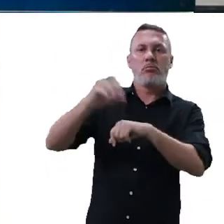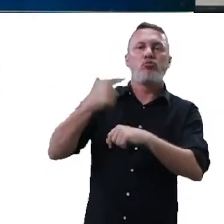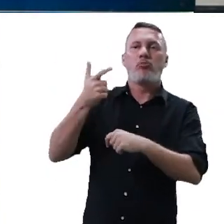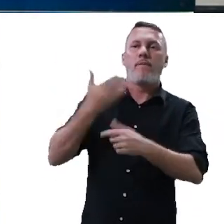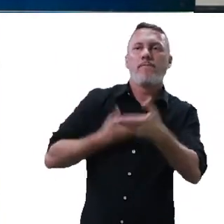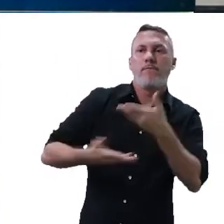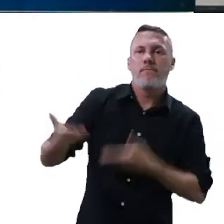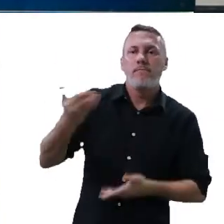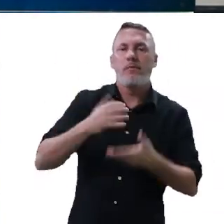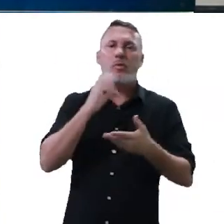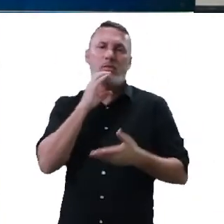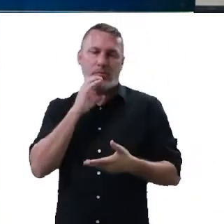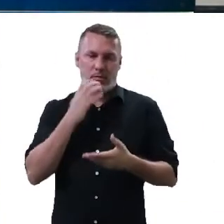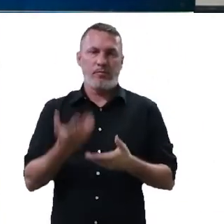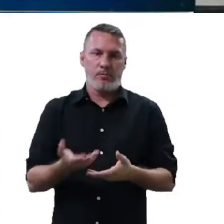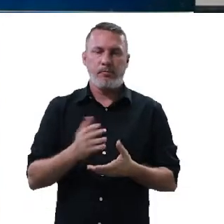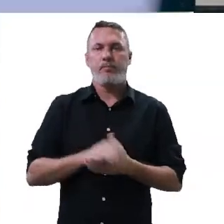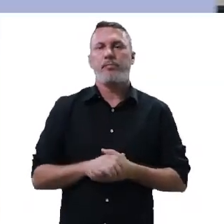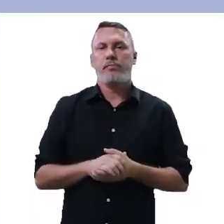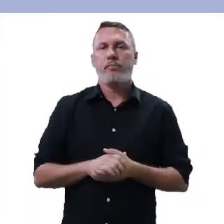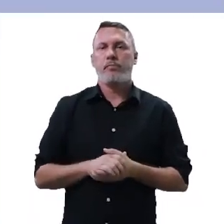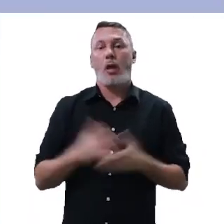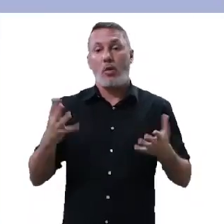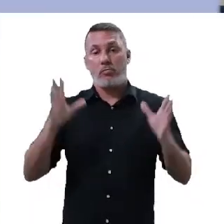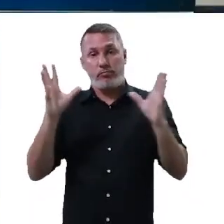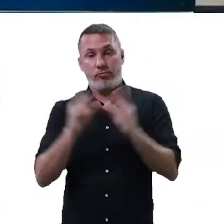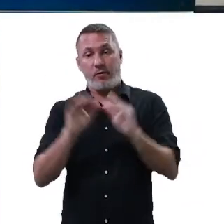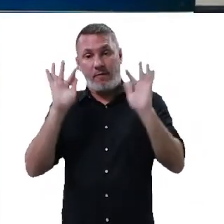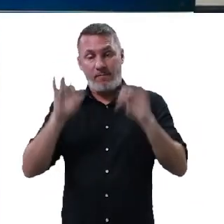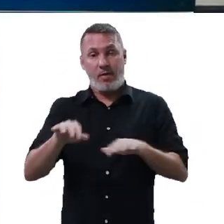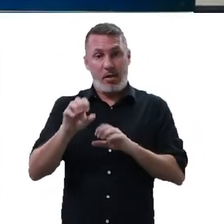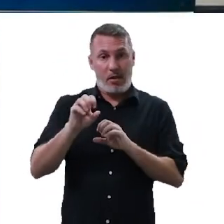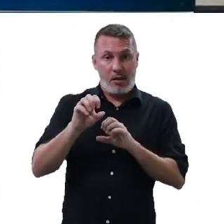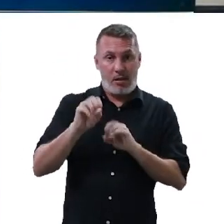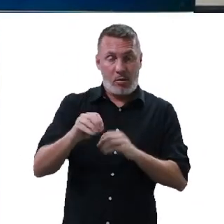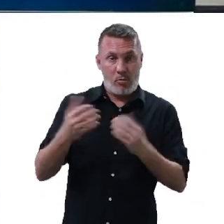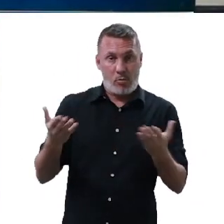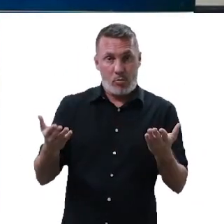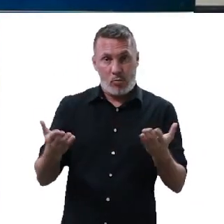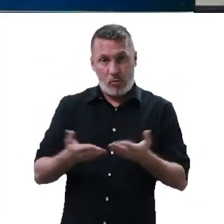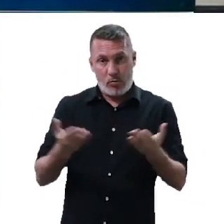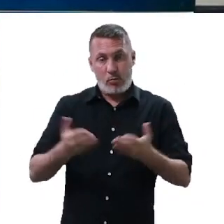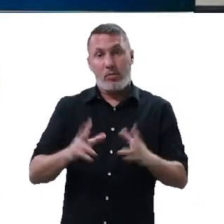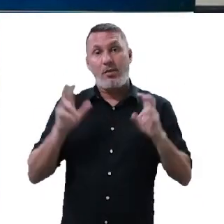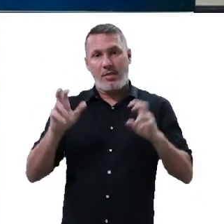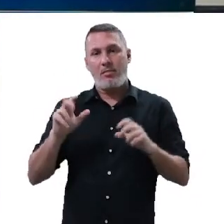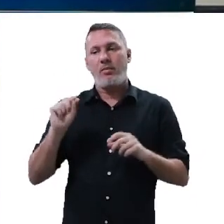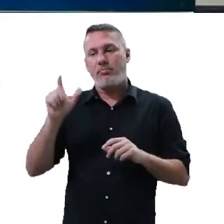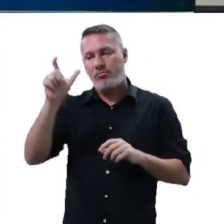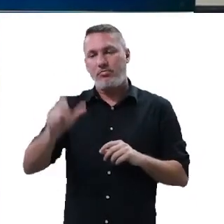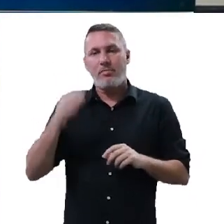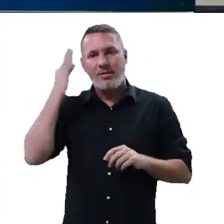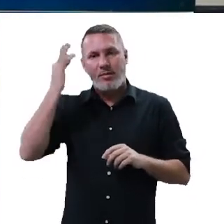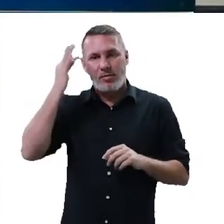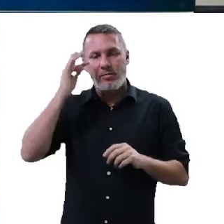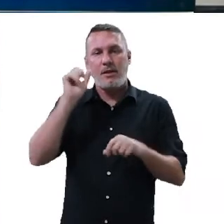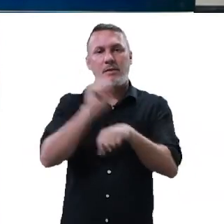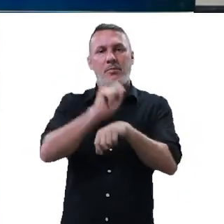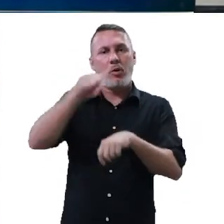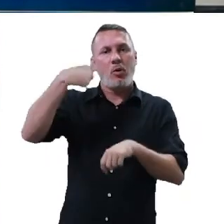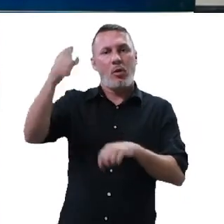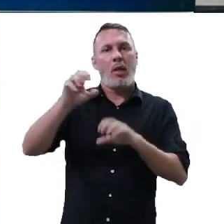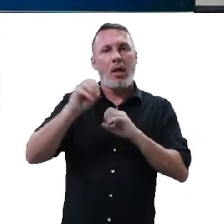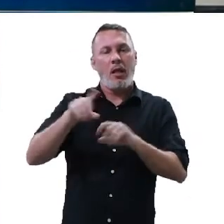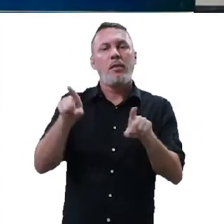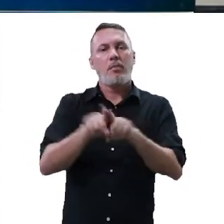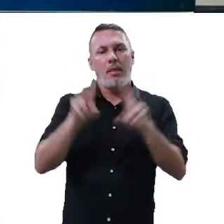interlocutor por esse conhecimento. Ficamos por aqui hoje, a nossa aula, falando sobre Sócrates. Até